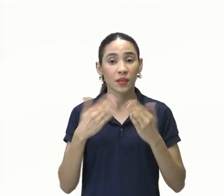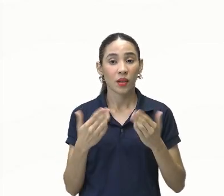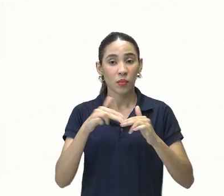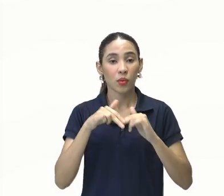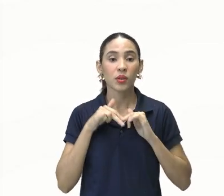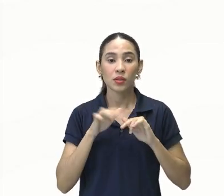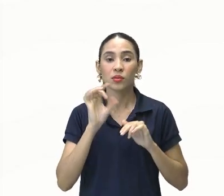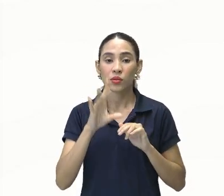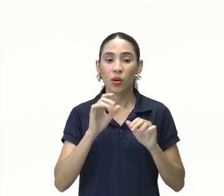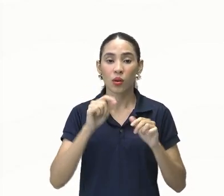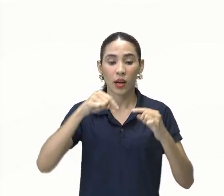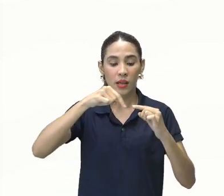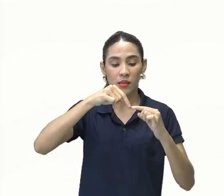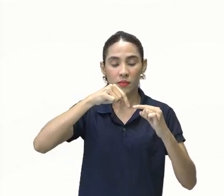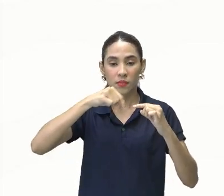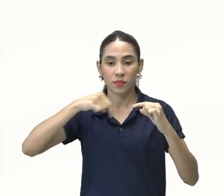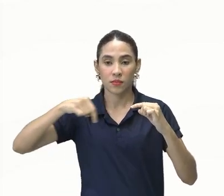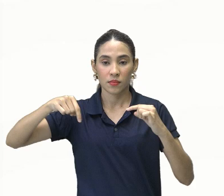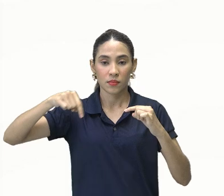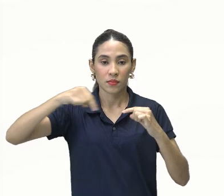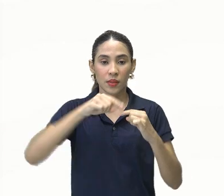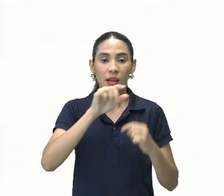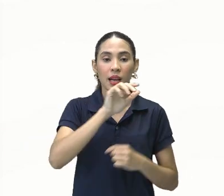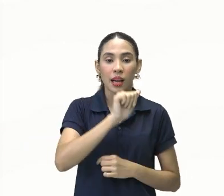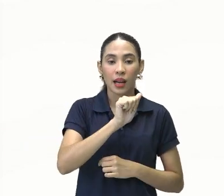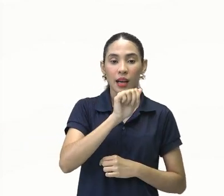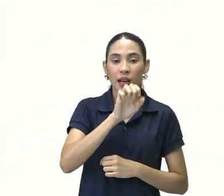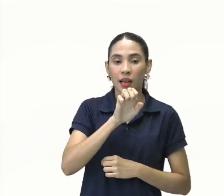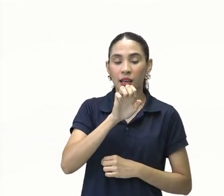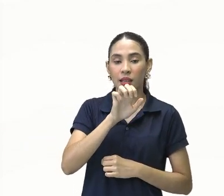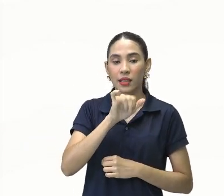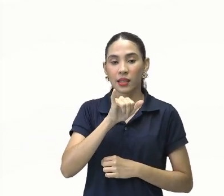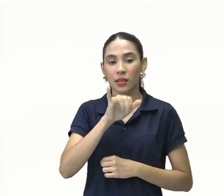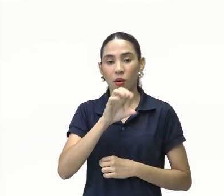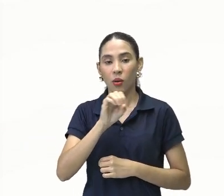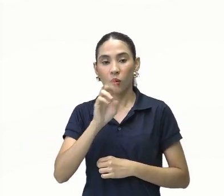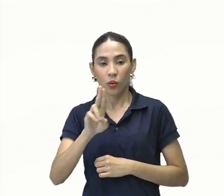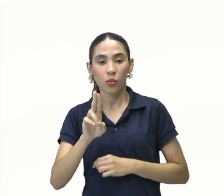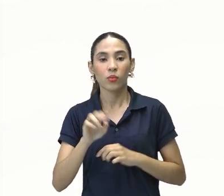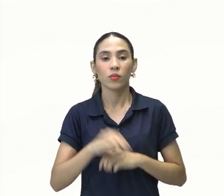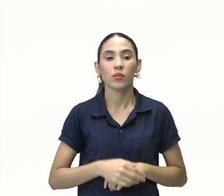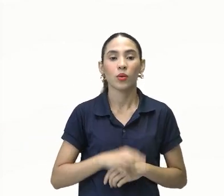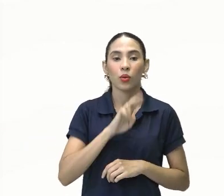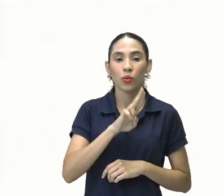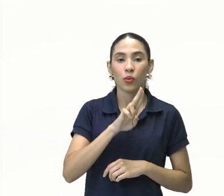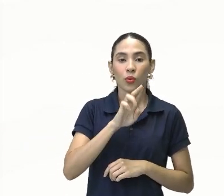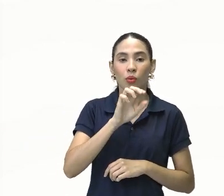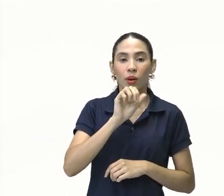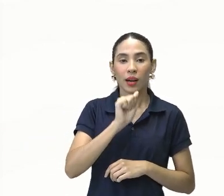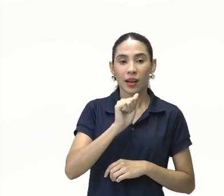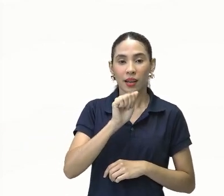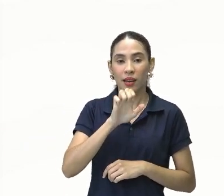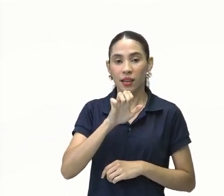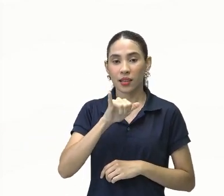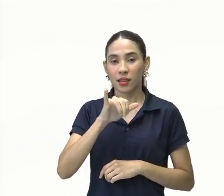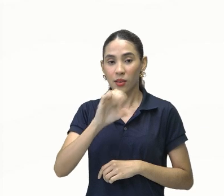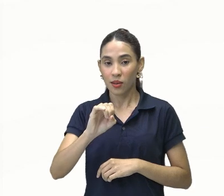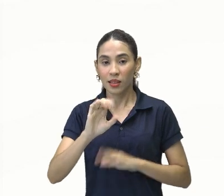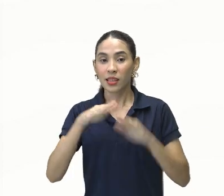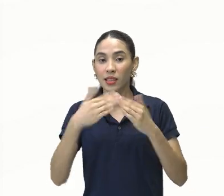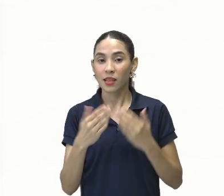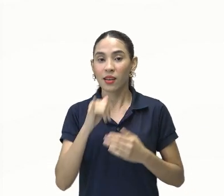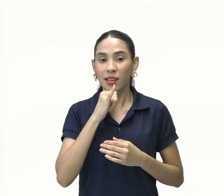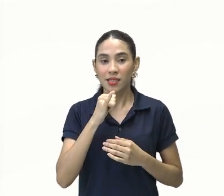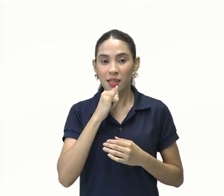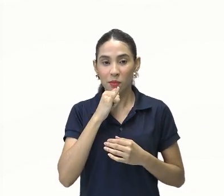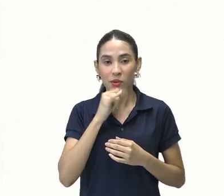Portanto, basta virar a roda AE-IOU, que ela se torna a roda UAE-IO. Logo, este